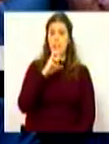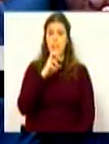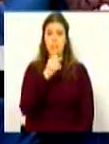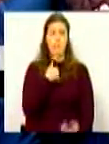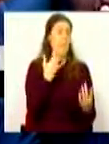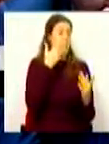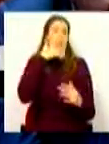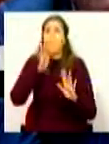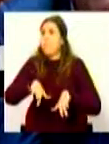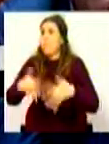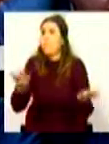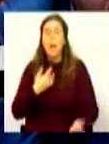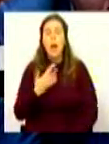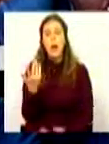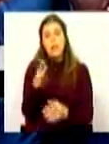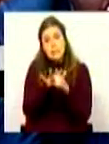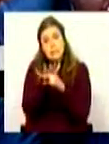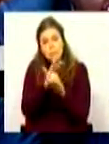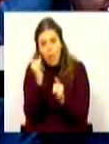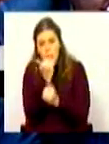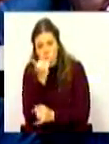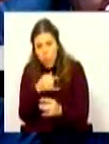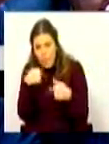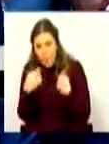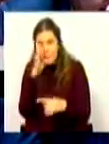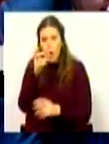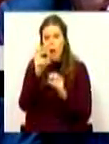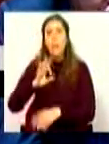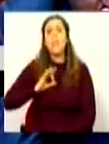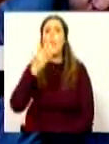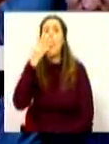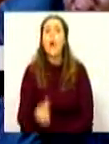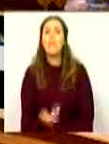40 ou 45 anos, simular a si própria saber qual é a pensão a que tem direito. Muito obrigado.